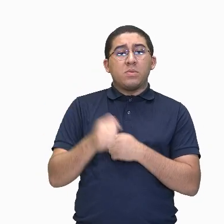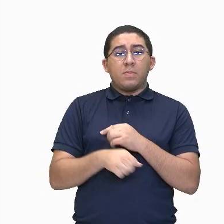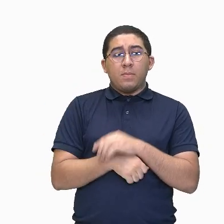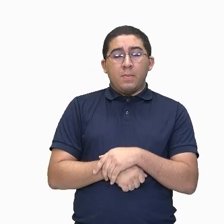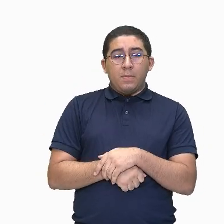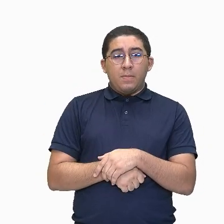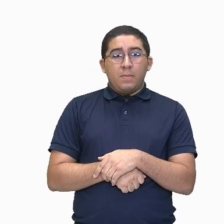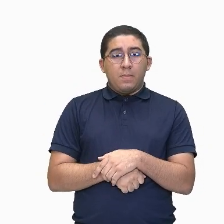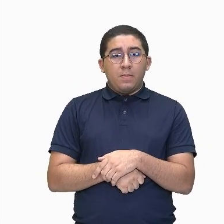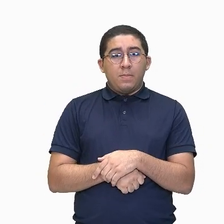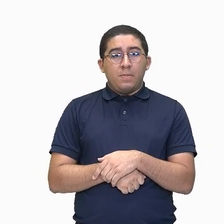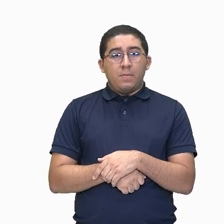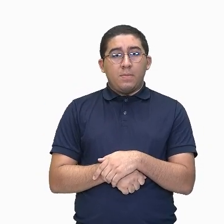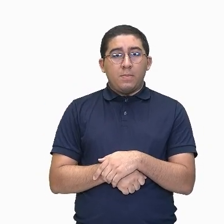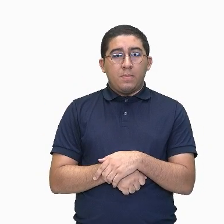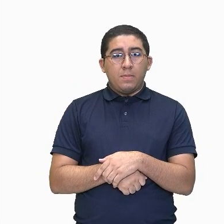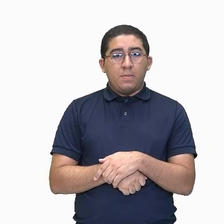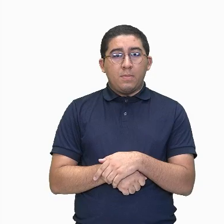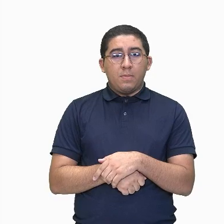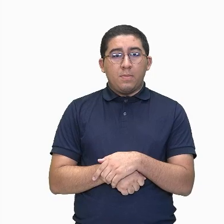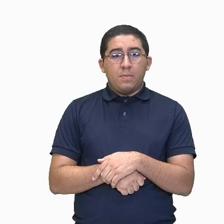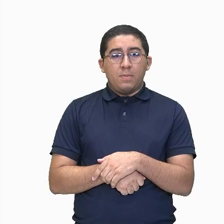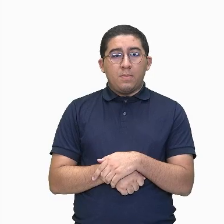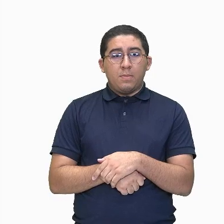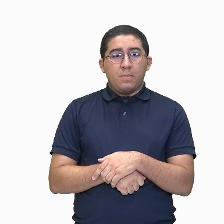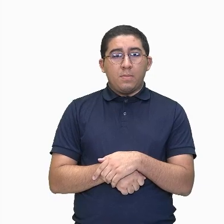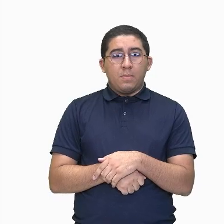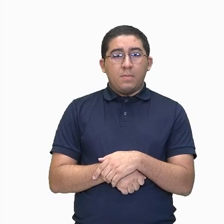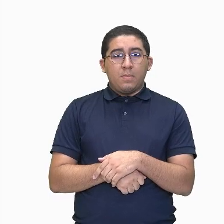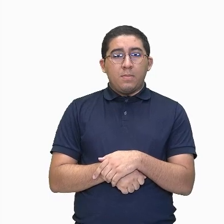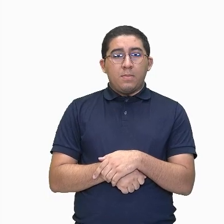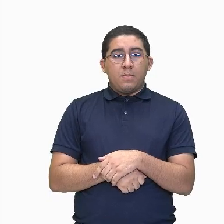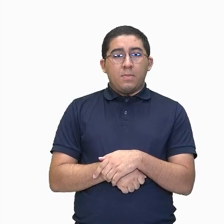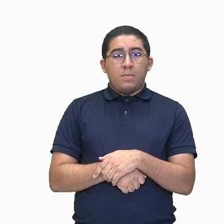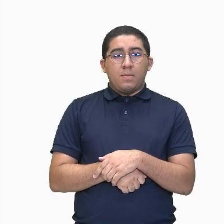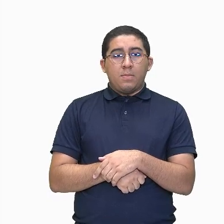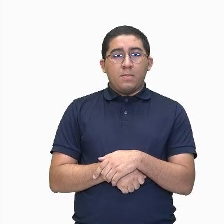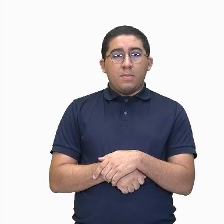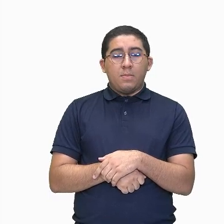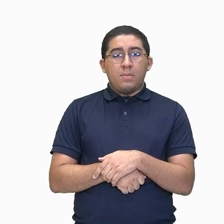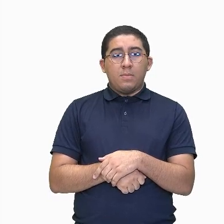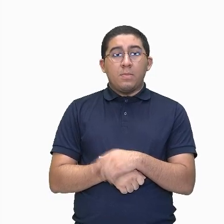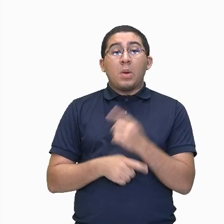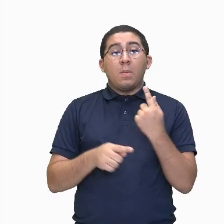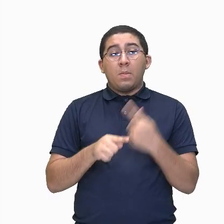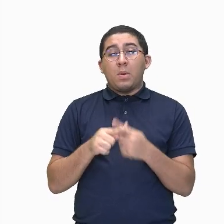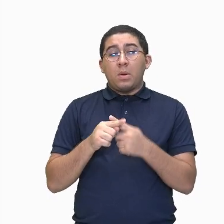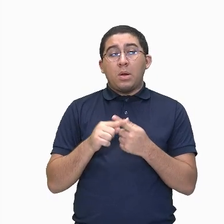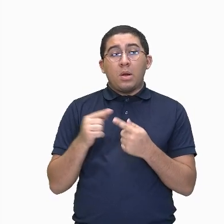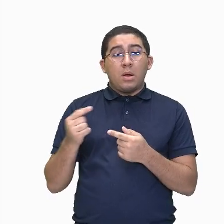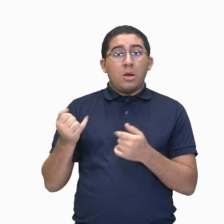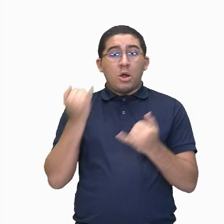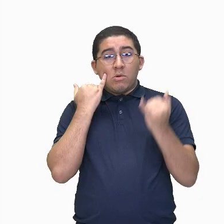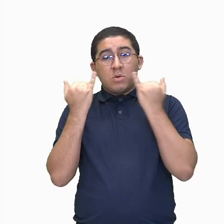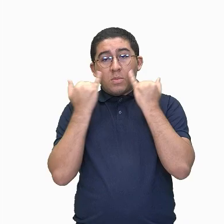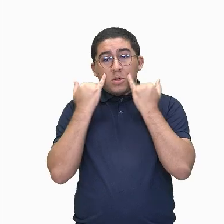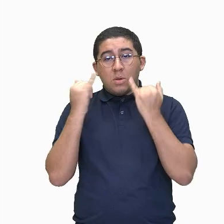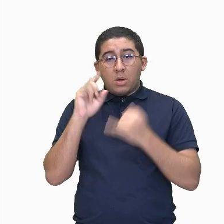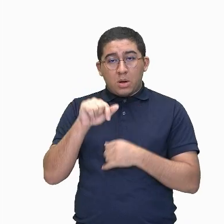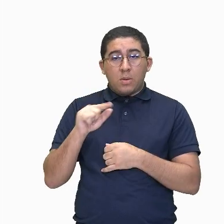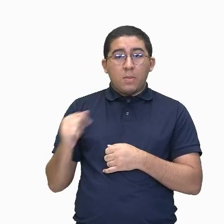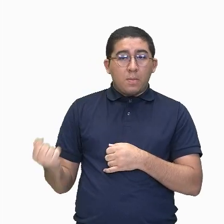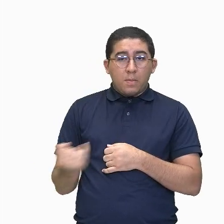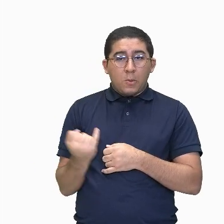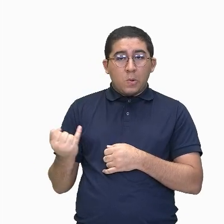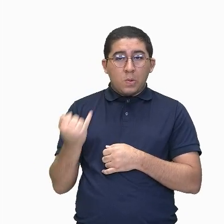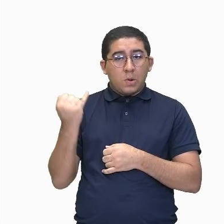pessoa é importante? Por que as informações que ela tem são importantes para a comunidade? Sobre